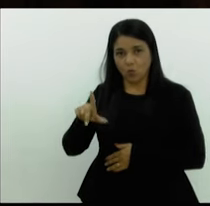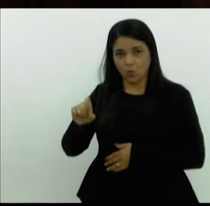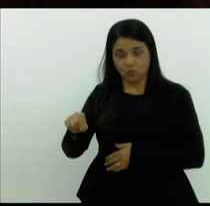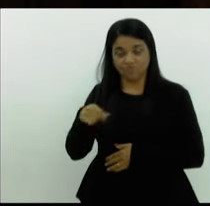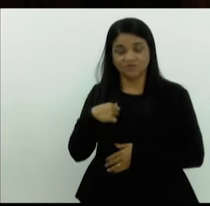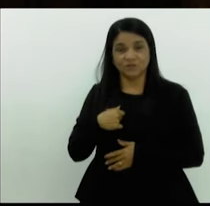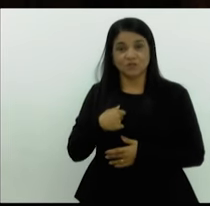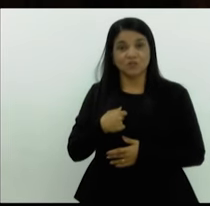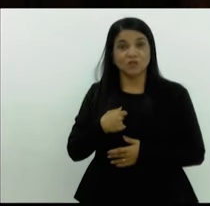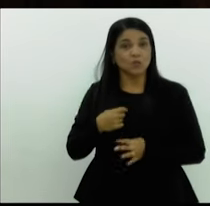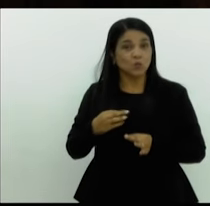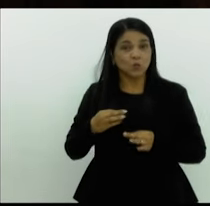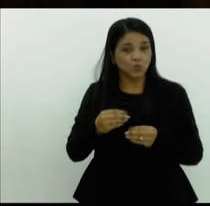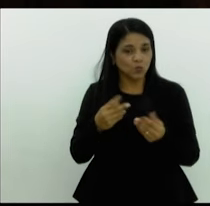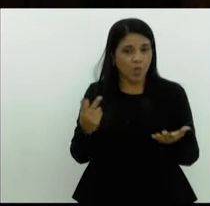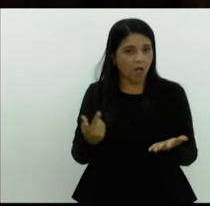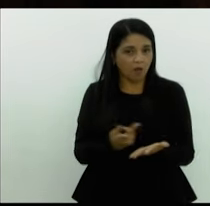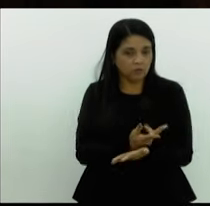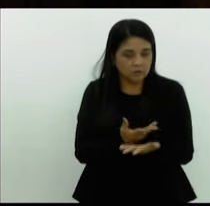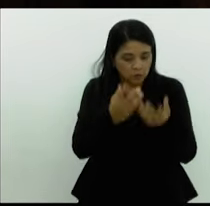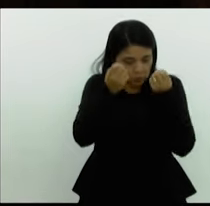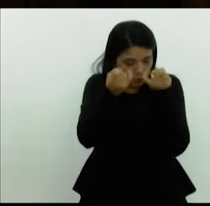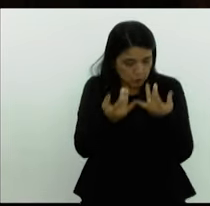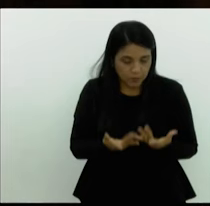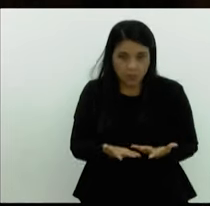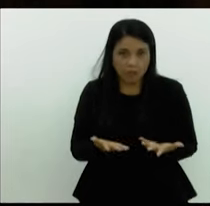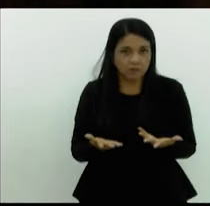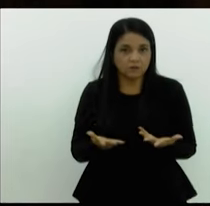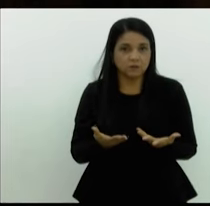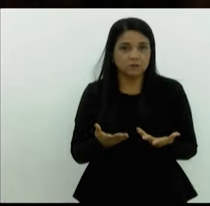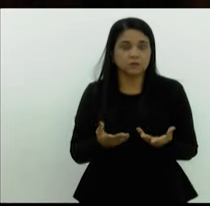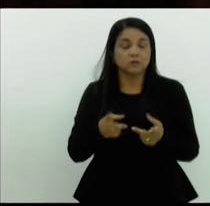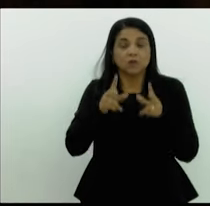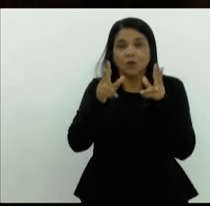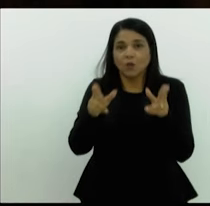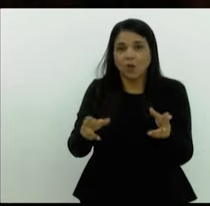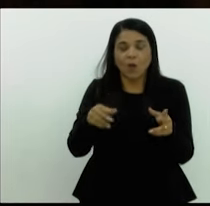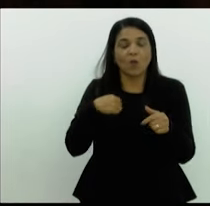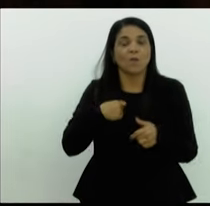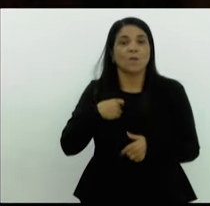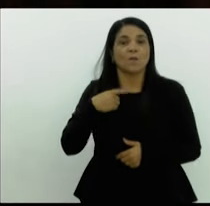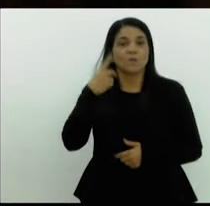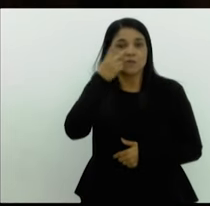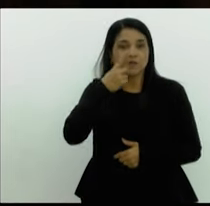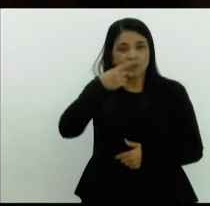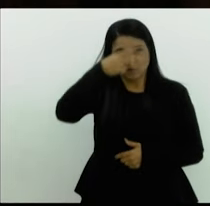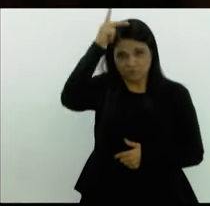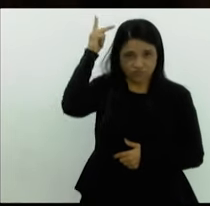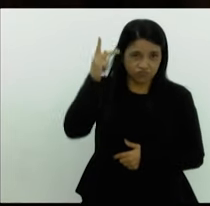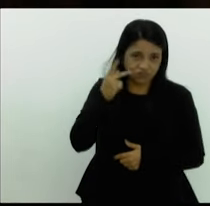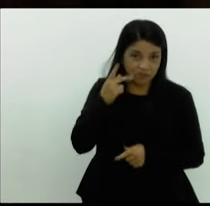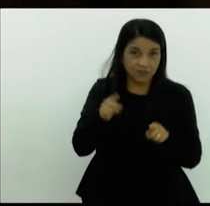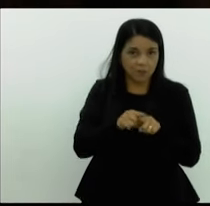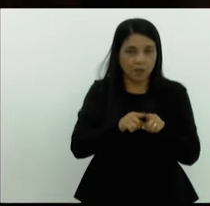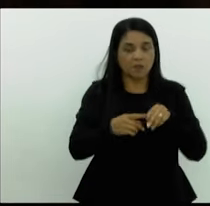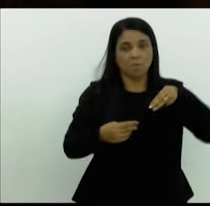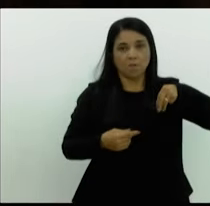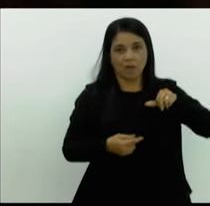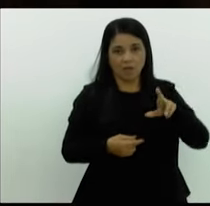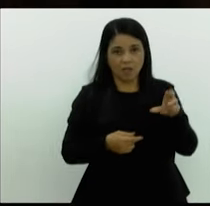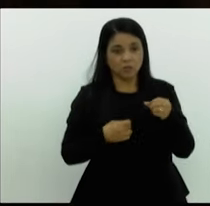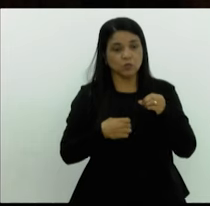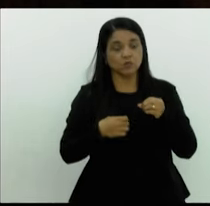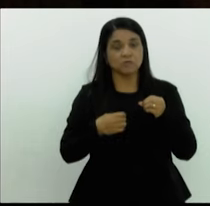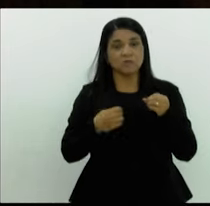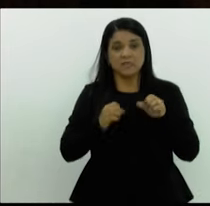narrando. É o mesmo deputado Pedro Paulo que o deputado Márcio Gualberto tão bem disse agora, que defende e compara